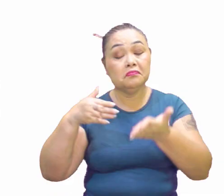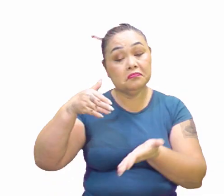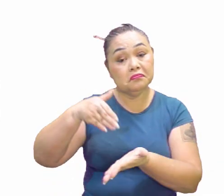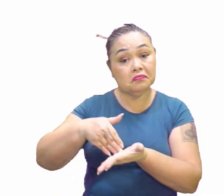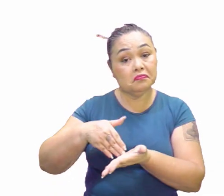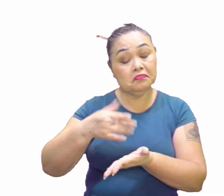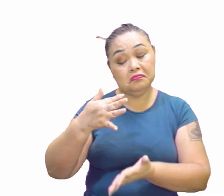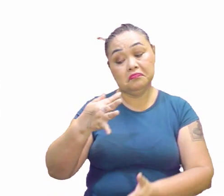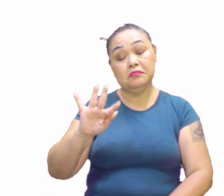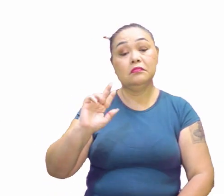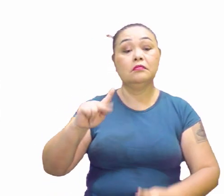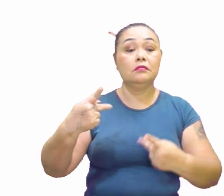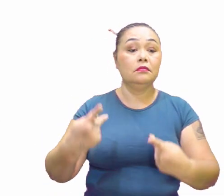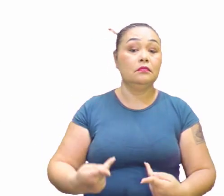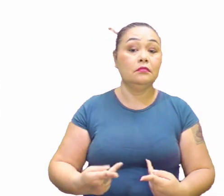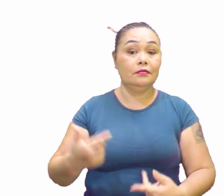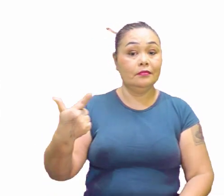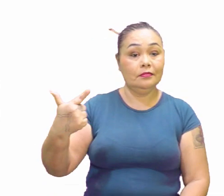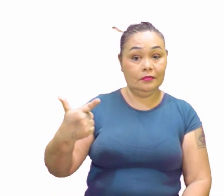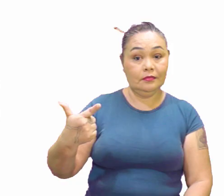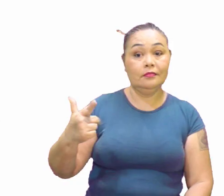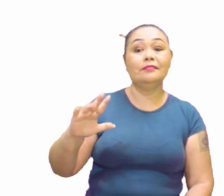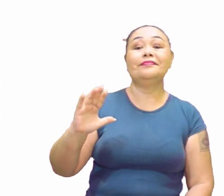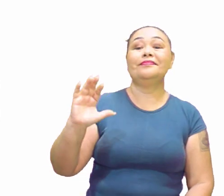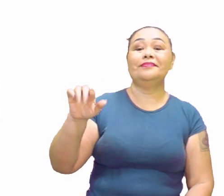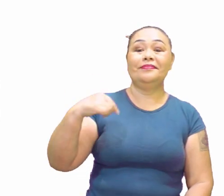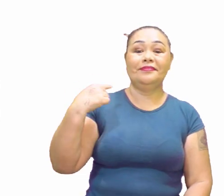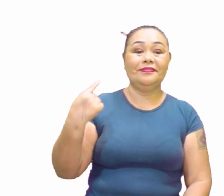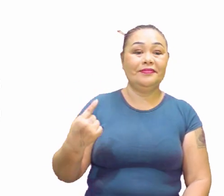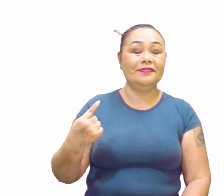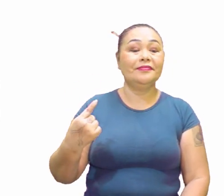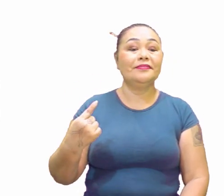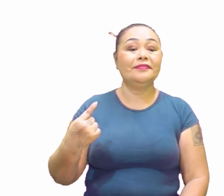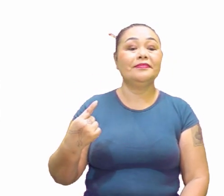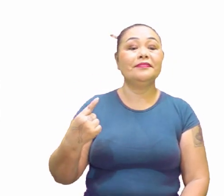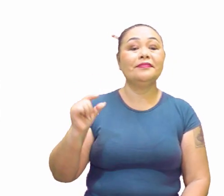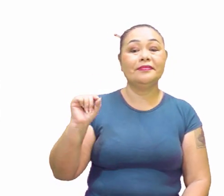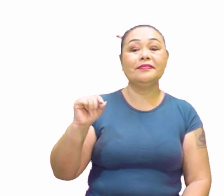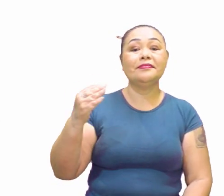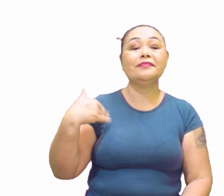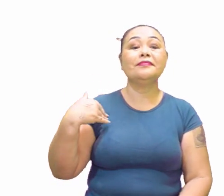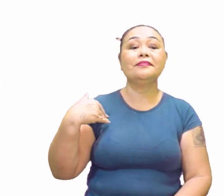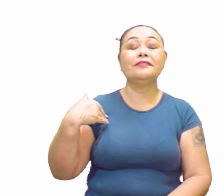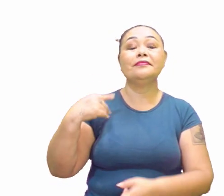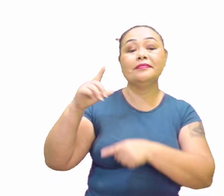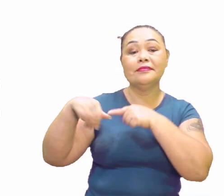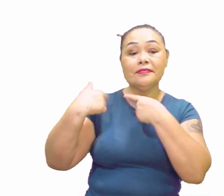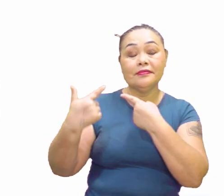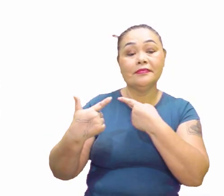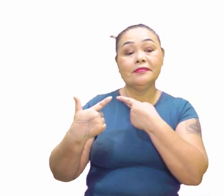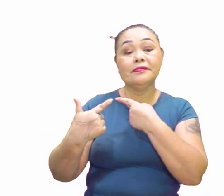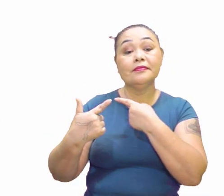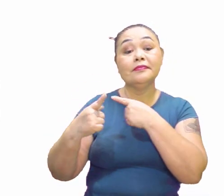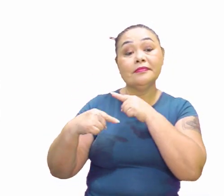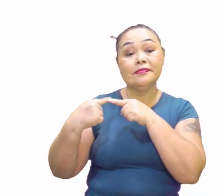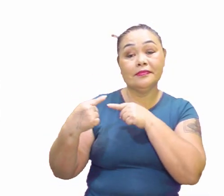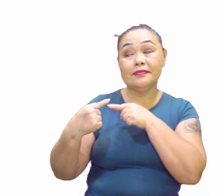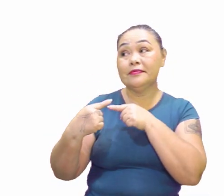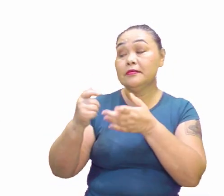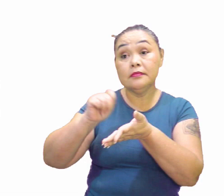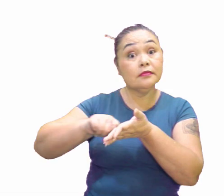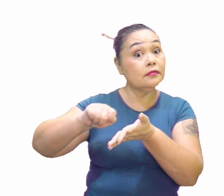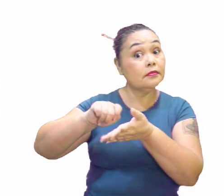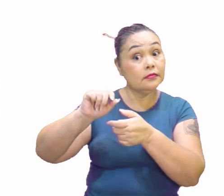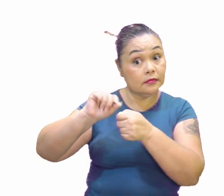estágio da dor humana. Aí, segundo Augusto Cury, a depressão é o último estágio da dor humana. Depois você